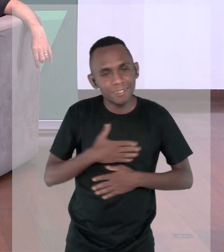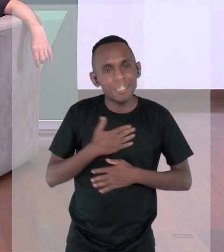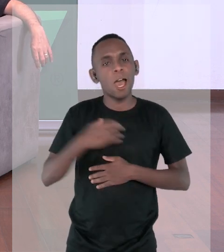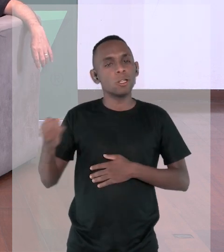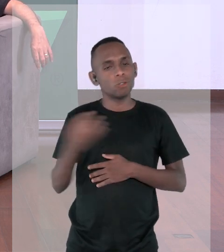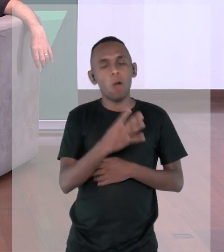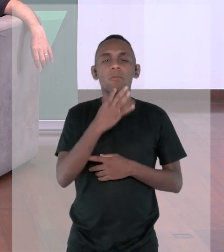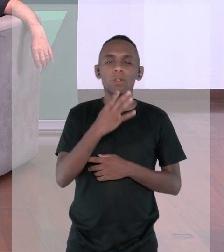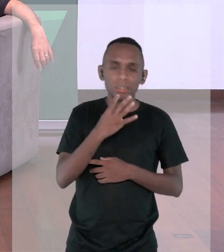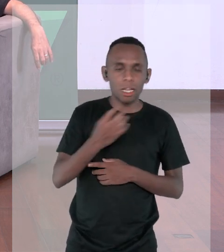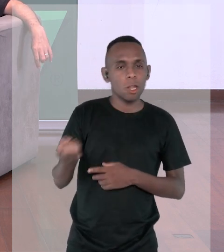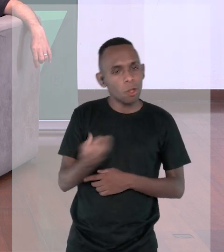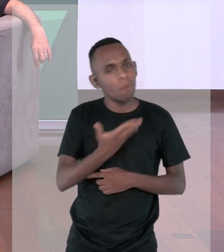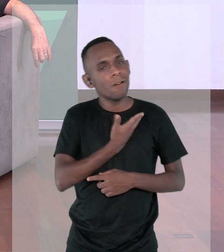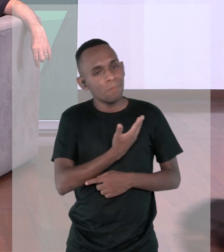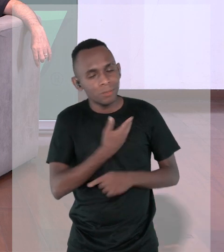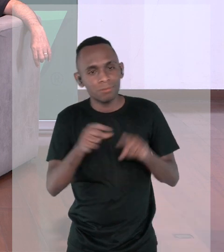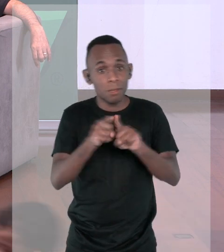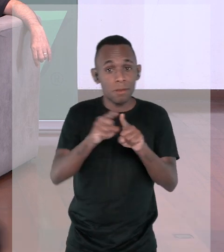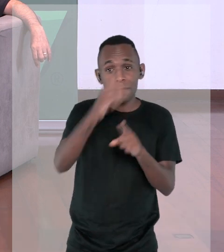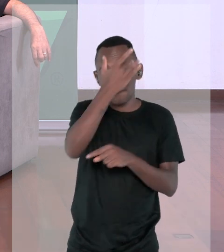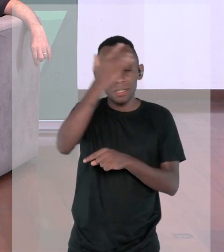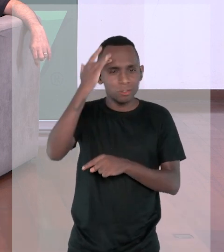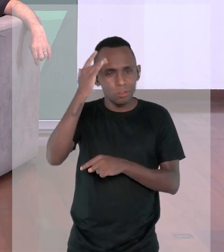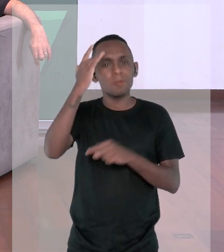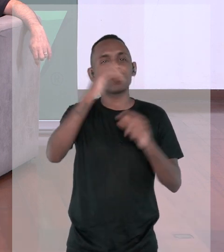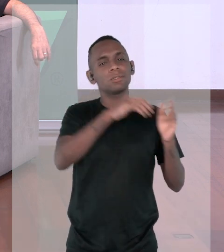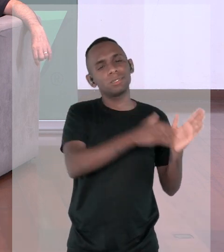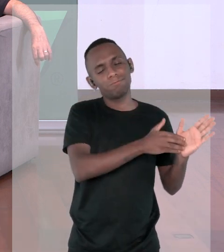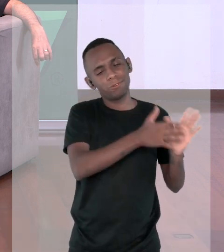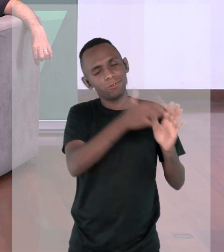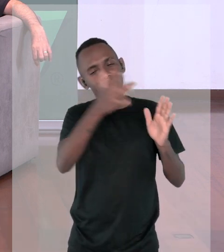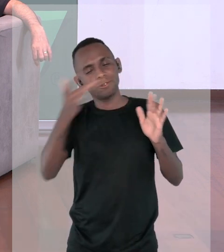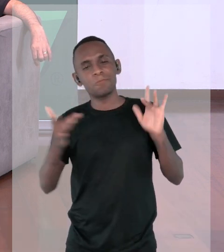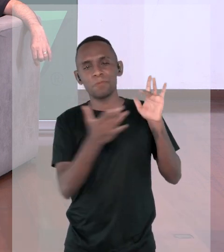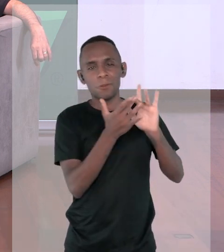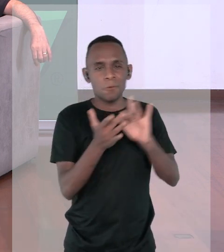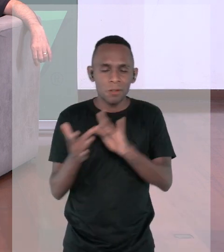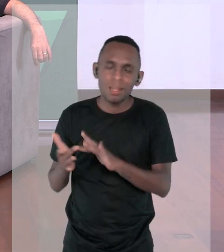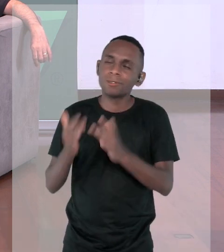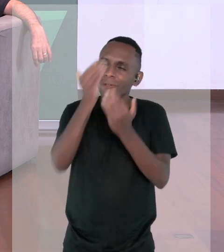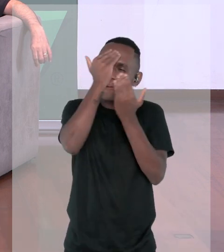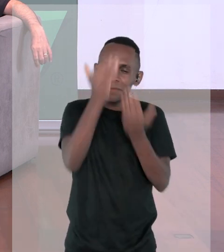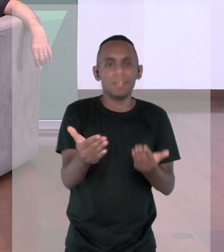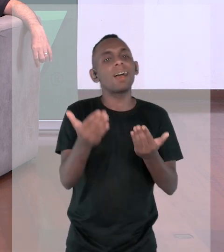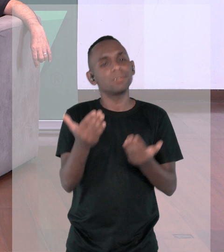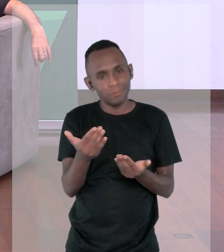novos conhecidos, novos amigos, pessoas de várias fases da vida, está dando para ver aqui. Muito